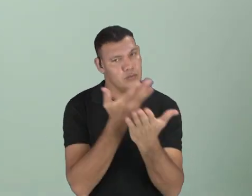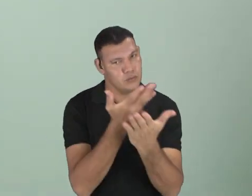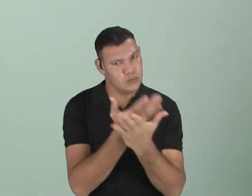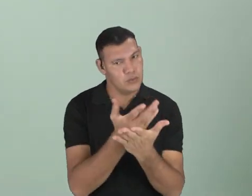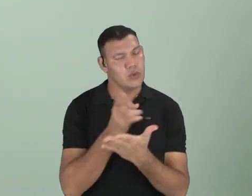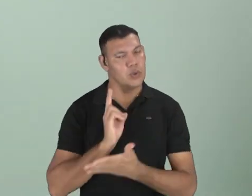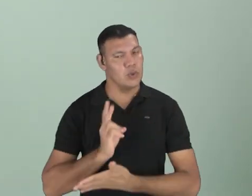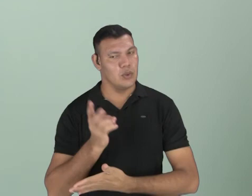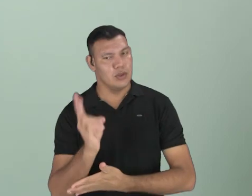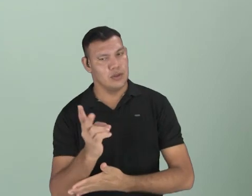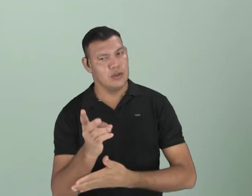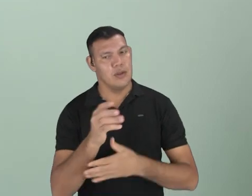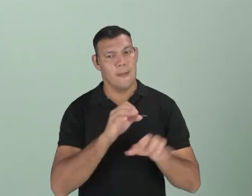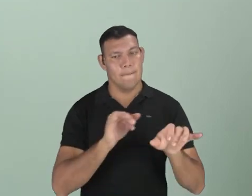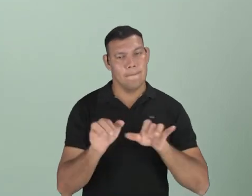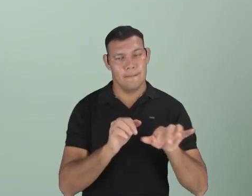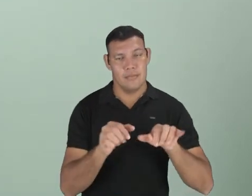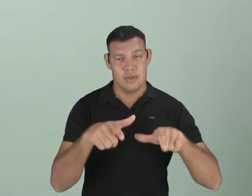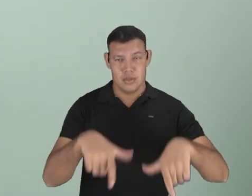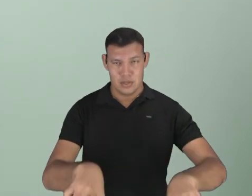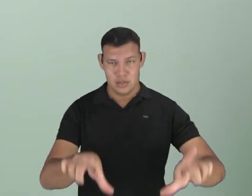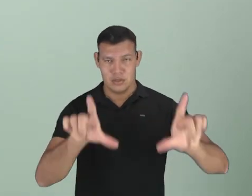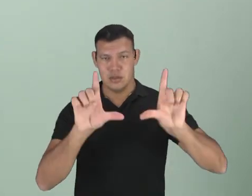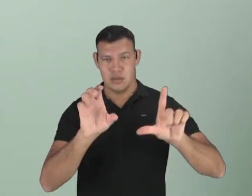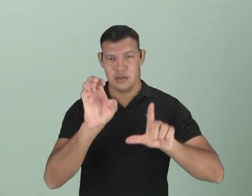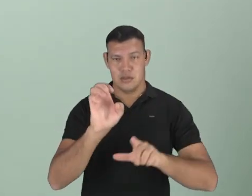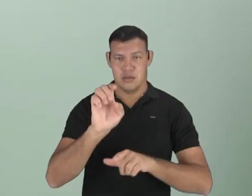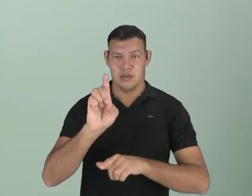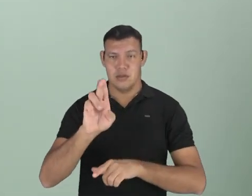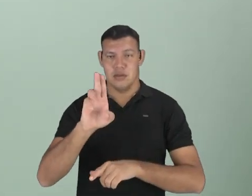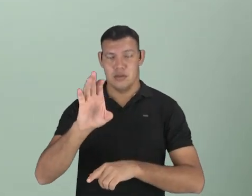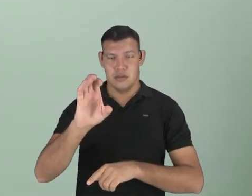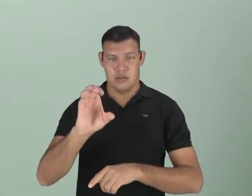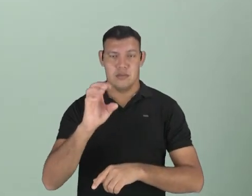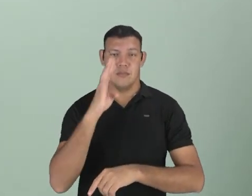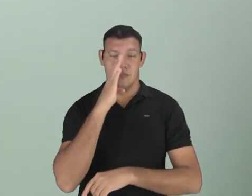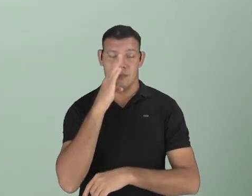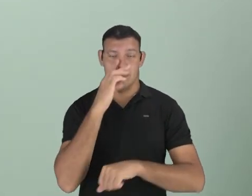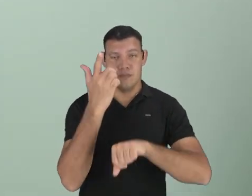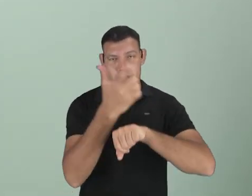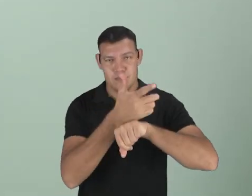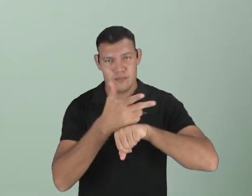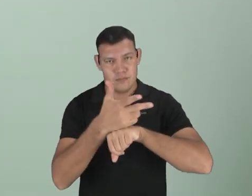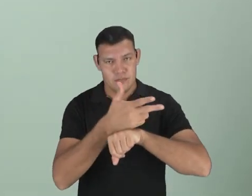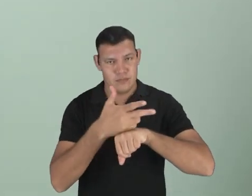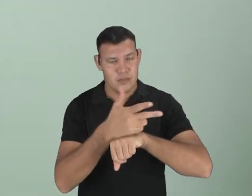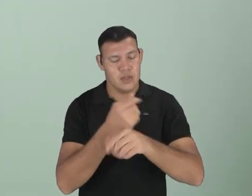de vocês, acessem a nossa plataforma, assistam os vídeos e façam todas